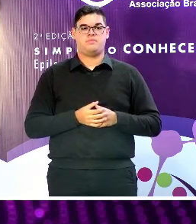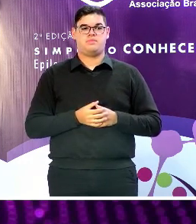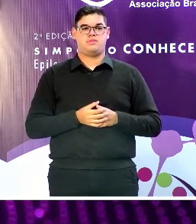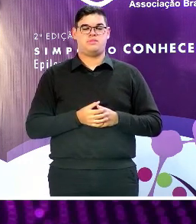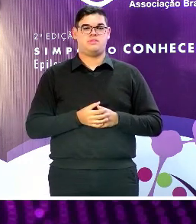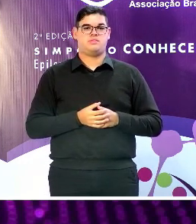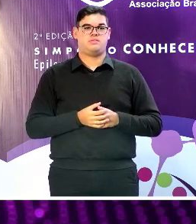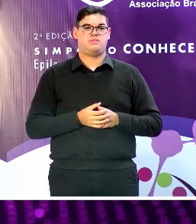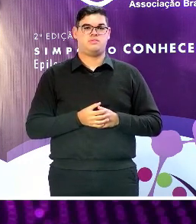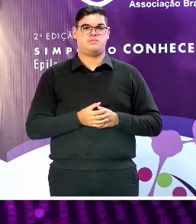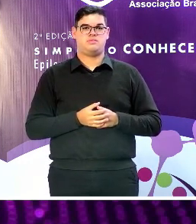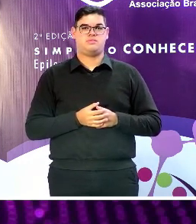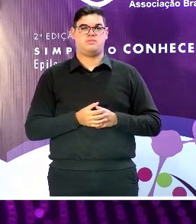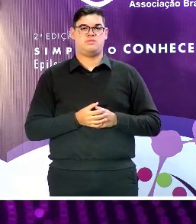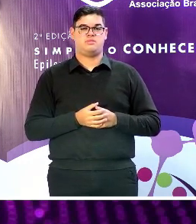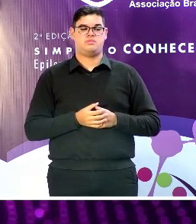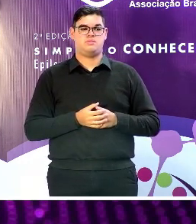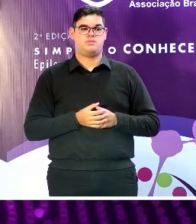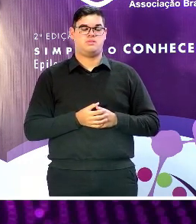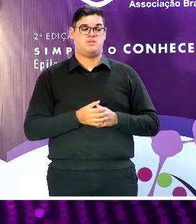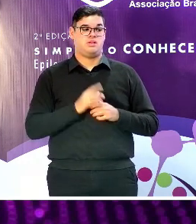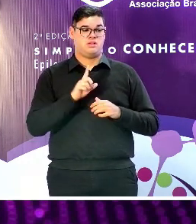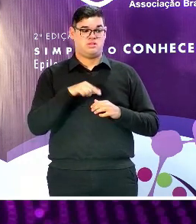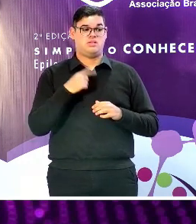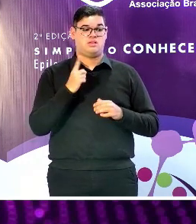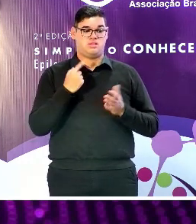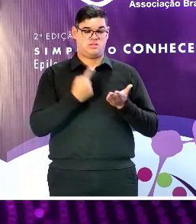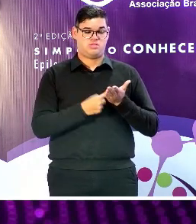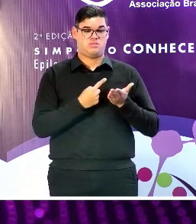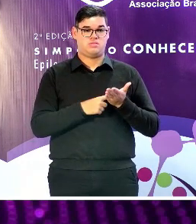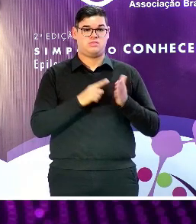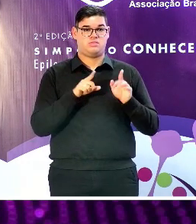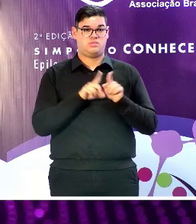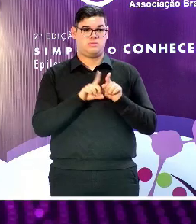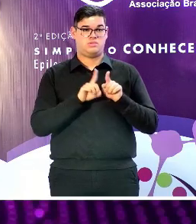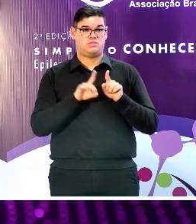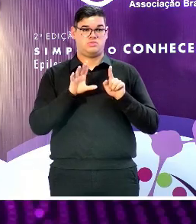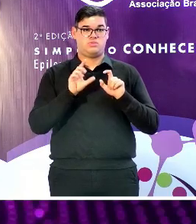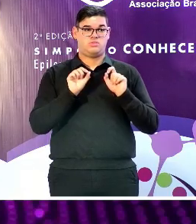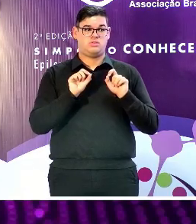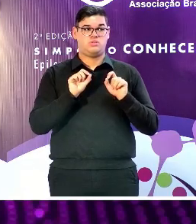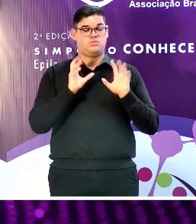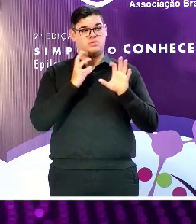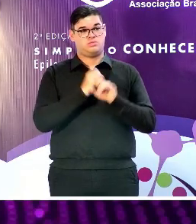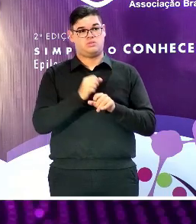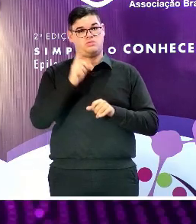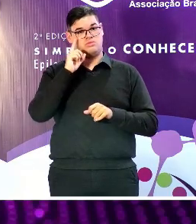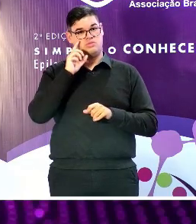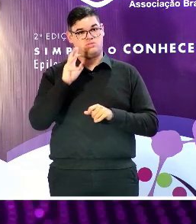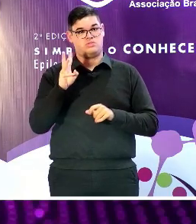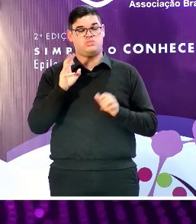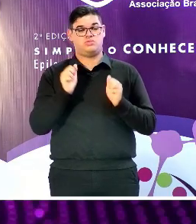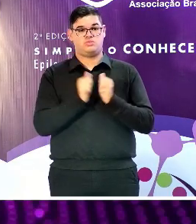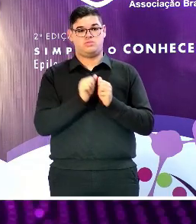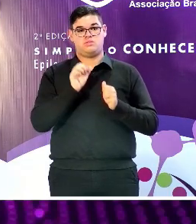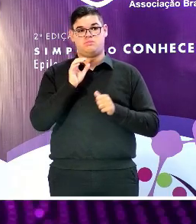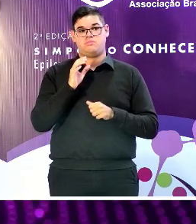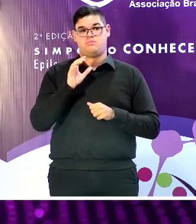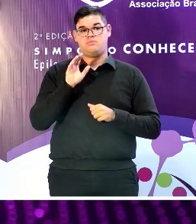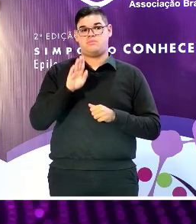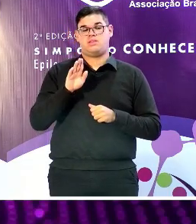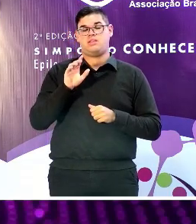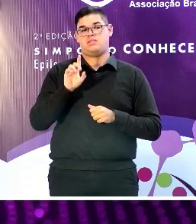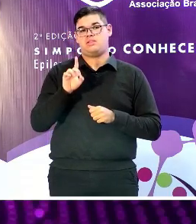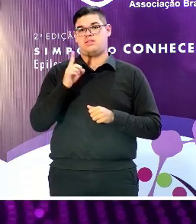os ratos, o Easter, com o nosso composto, só tratando 3 dias com a BD15, e a gente conseguiu ver